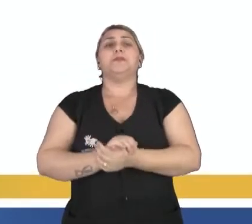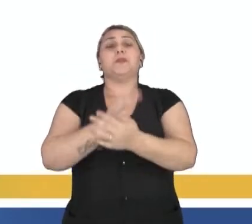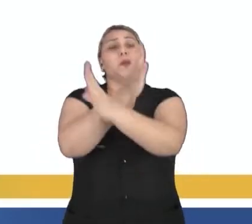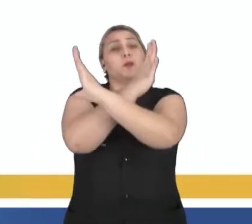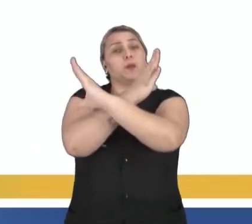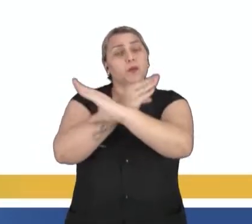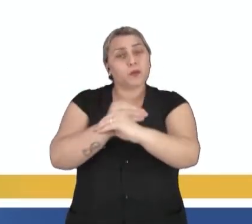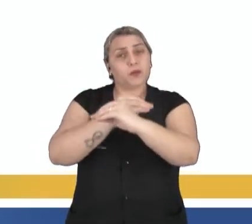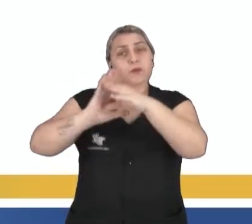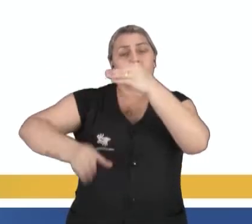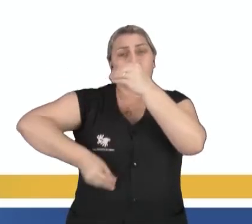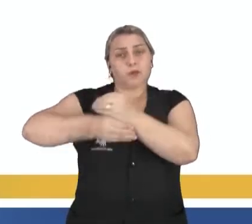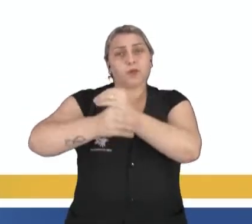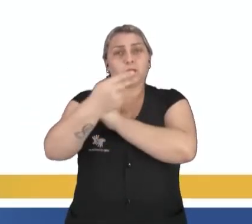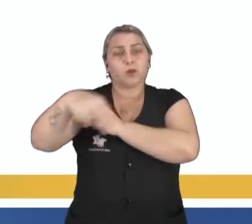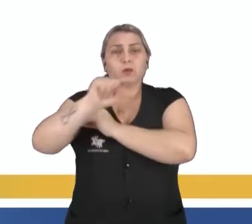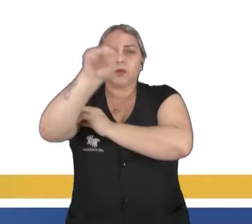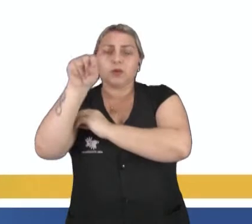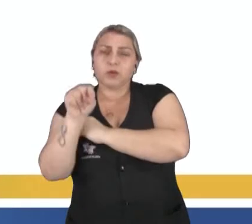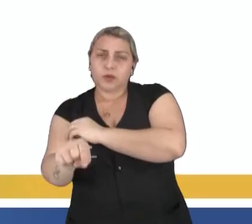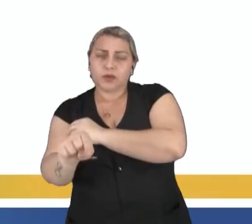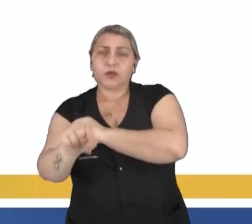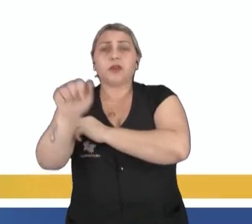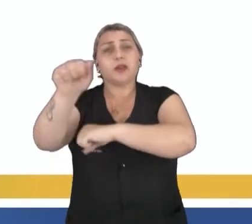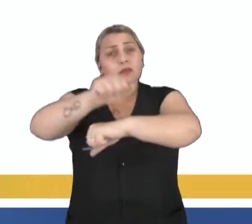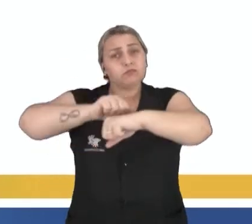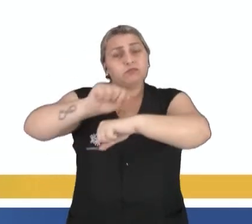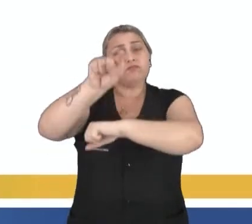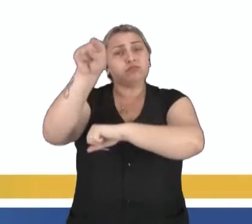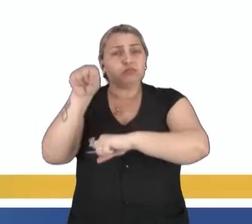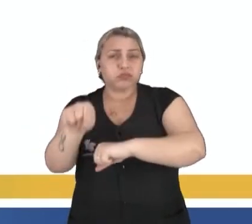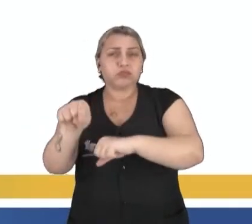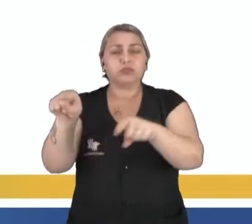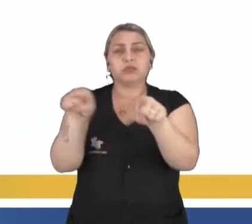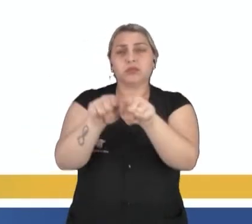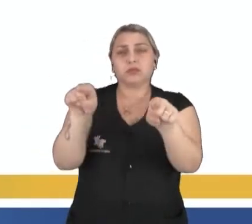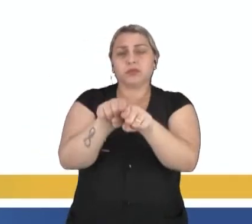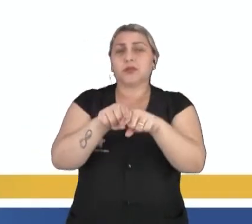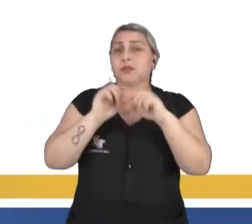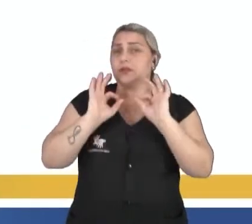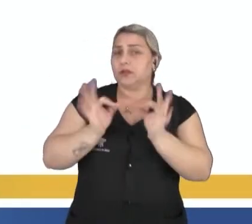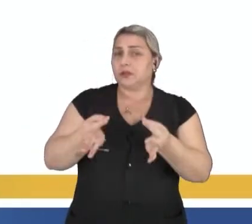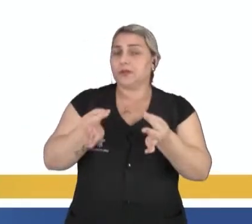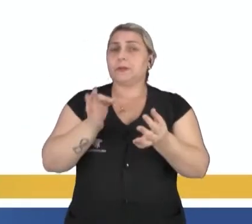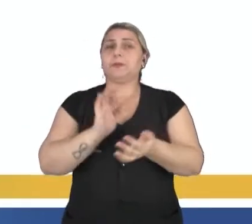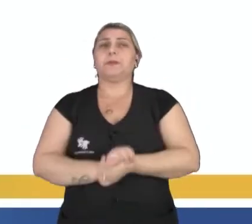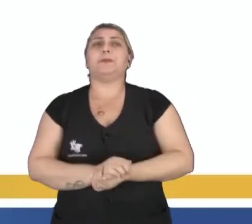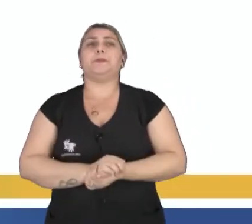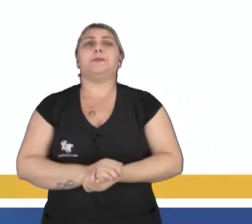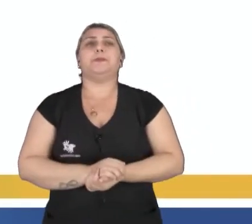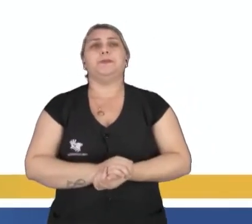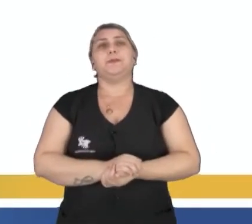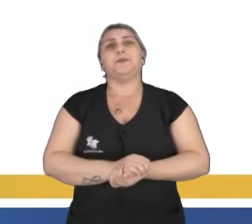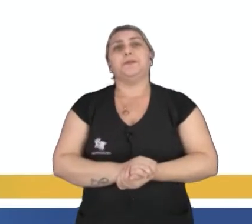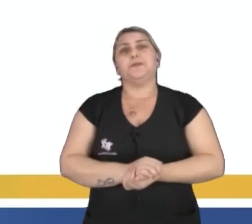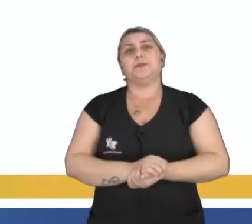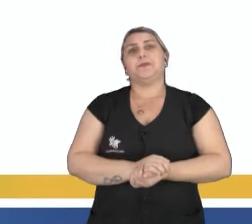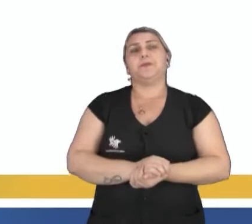conjunções integrantes, pronomes interrogativos e advérbios interrogativos, tá certo? Vamos lá.